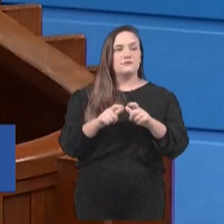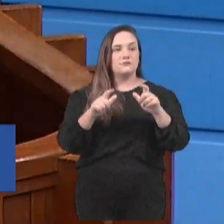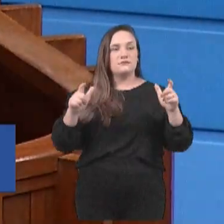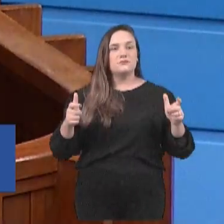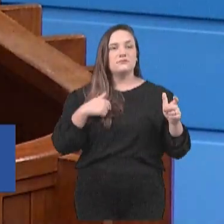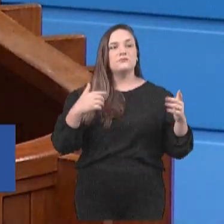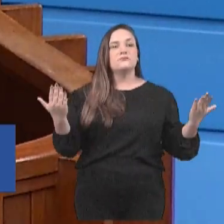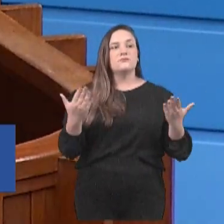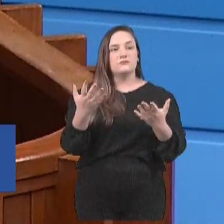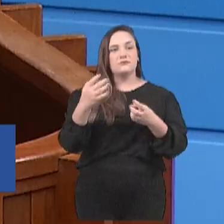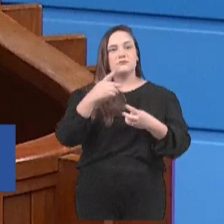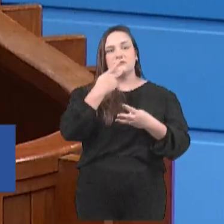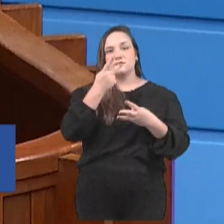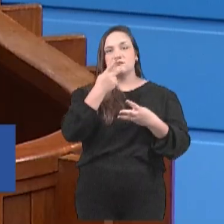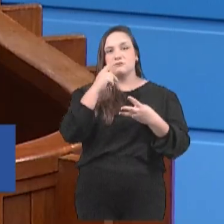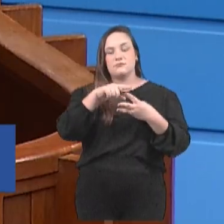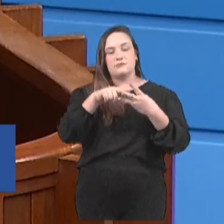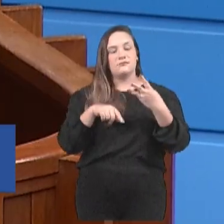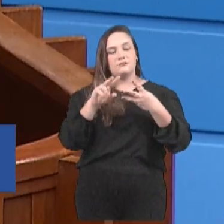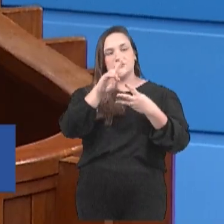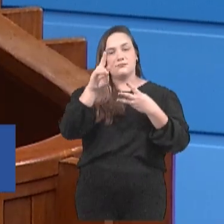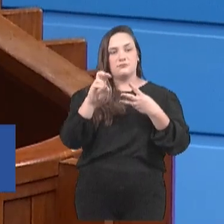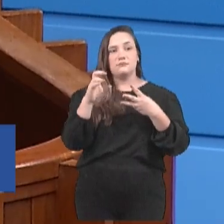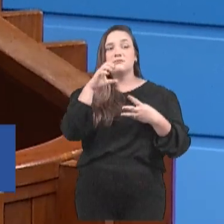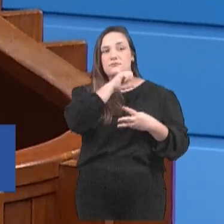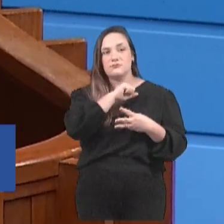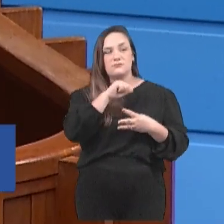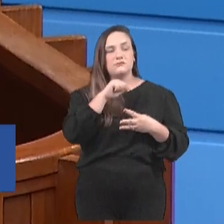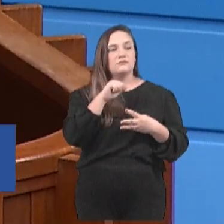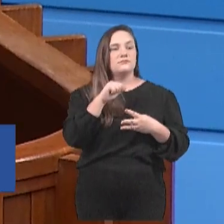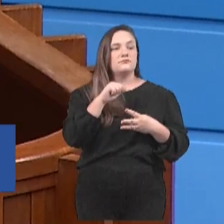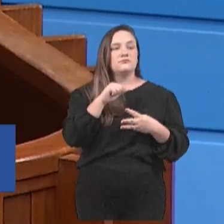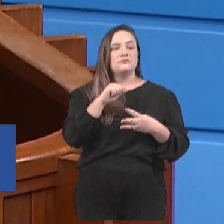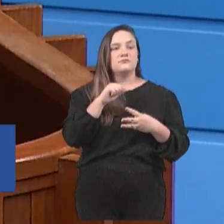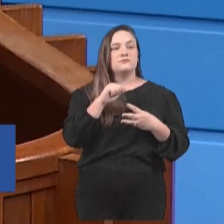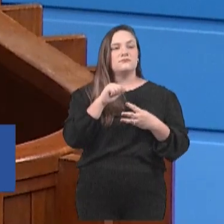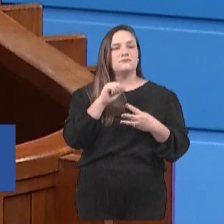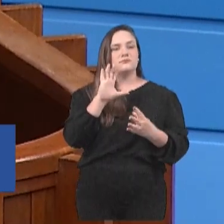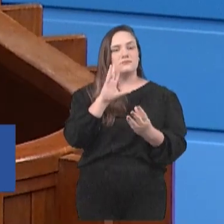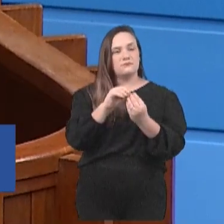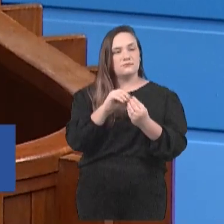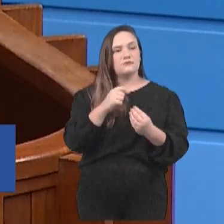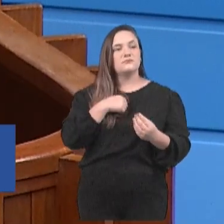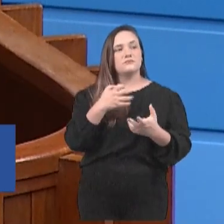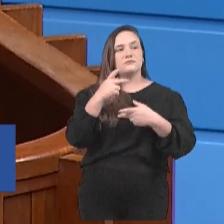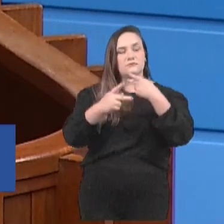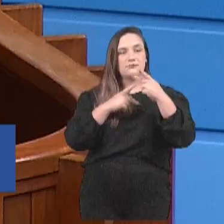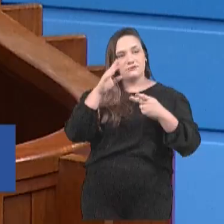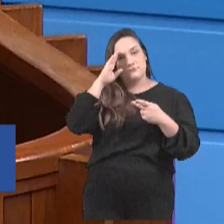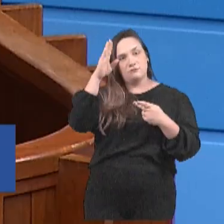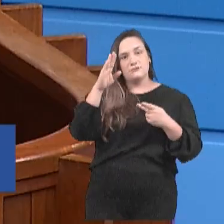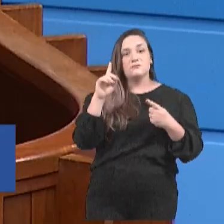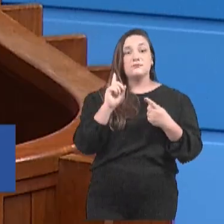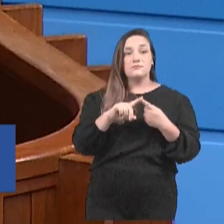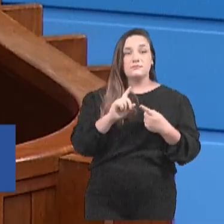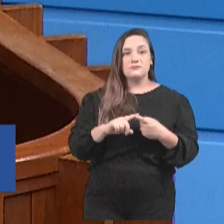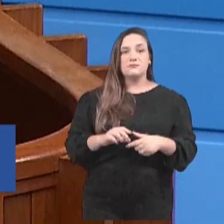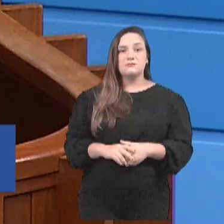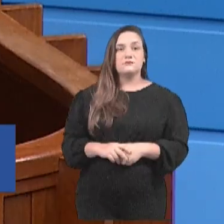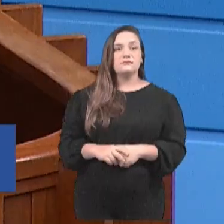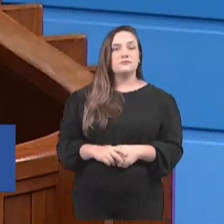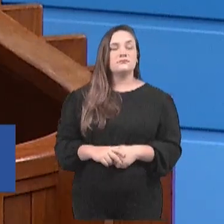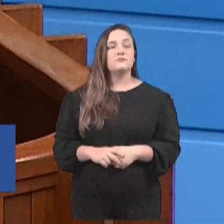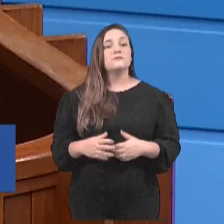3 temas, de forma rápida também, sem tomar muito tempo, mas acho que é importante a gente destacar. Primeiro, senhor